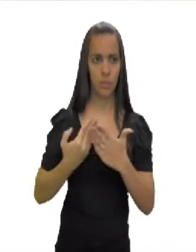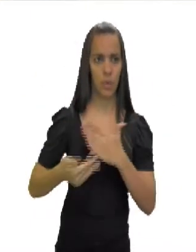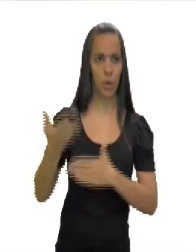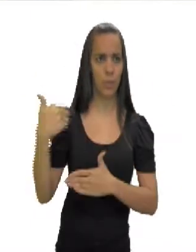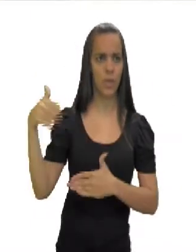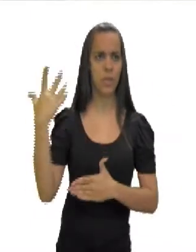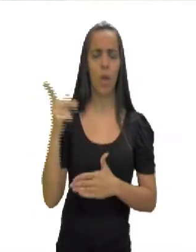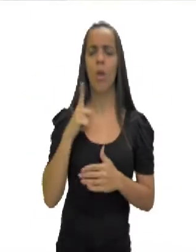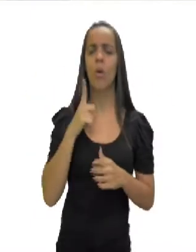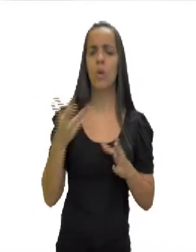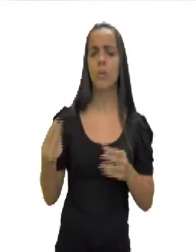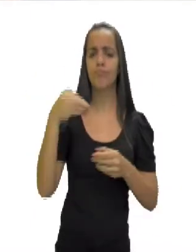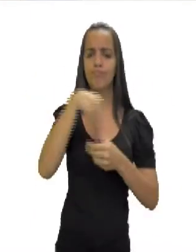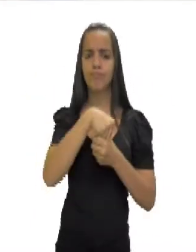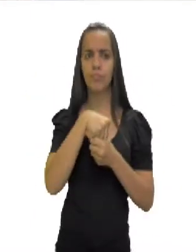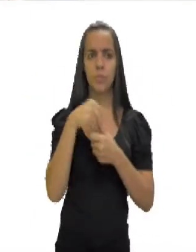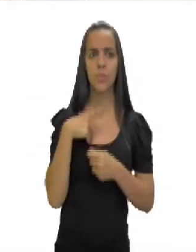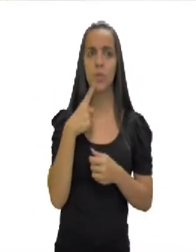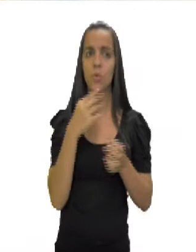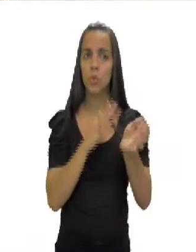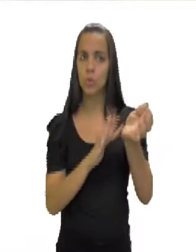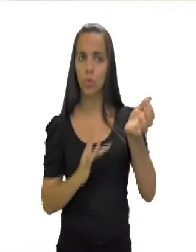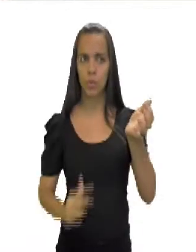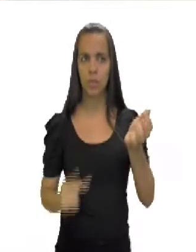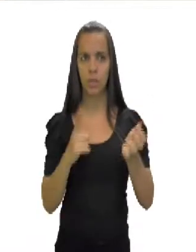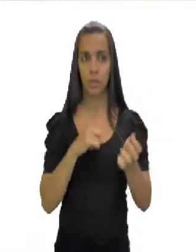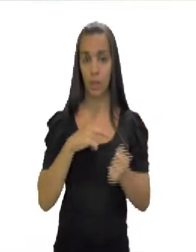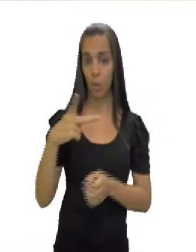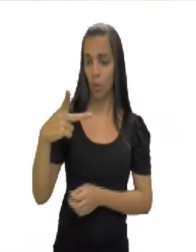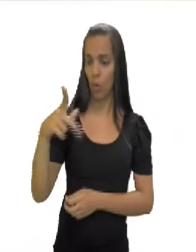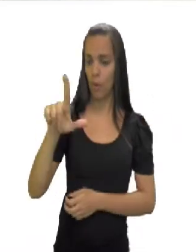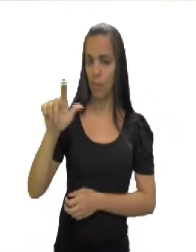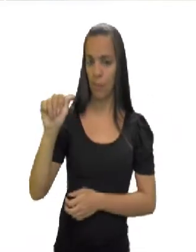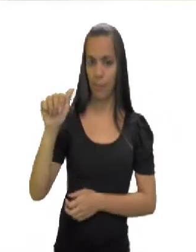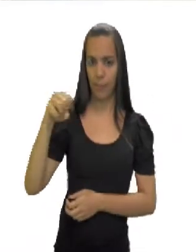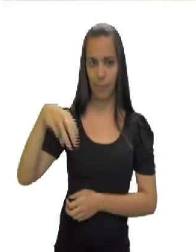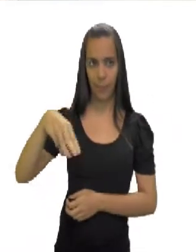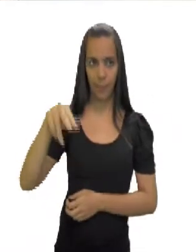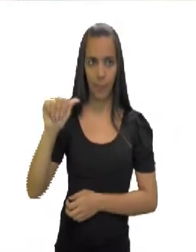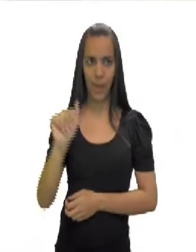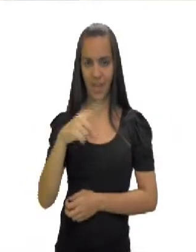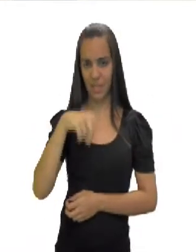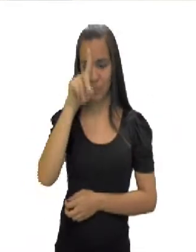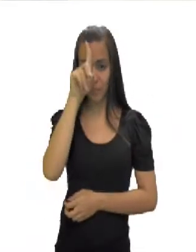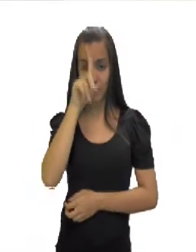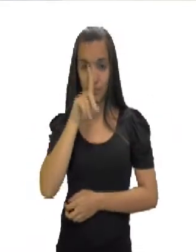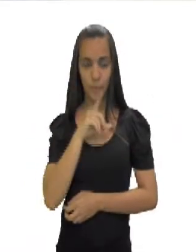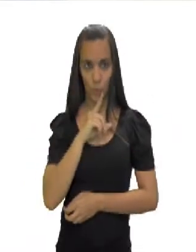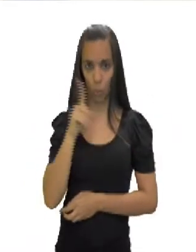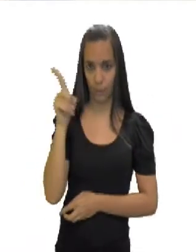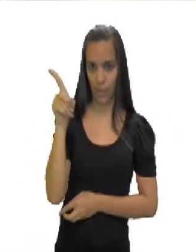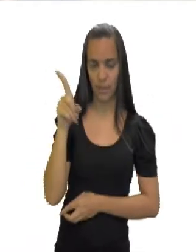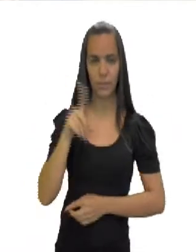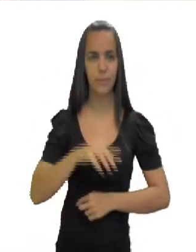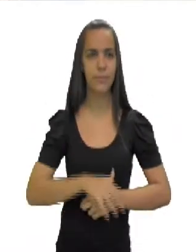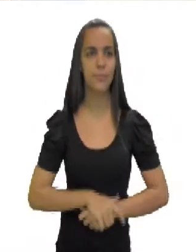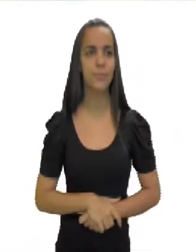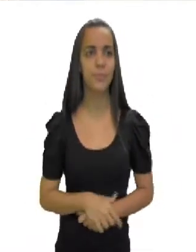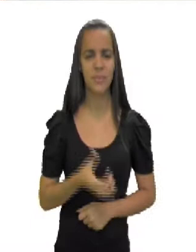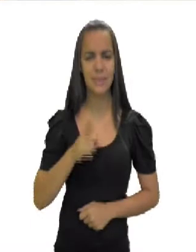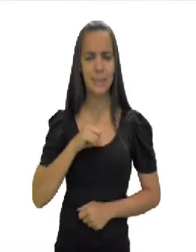sangue? Plasma, que é o líquido que tem no sangue, em média de 55% a